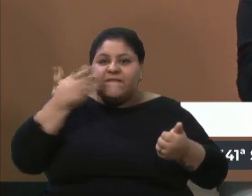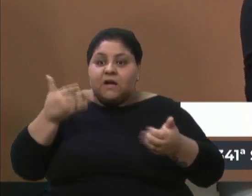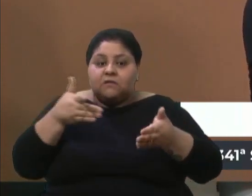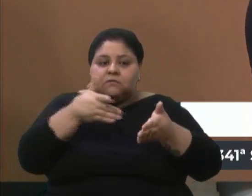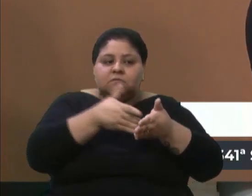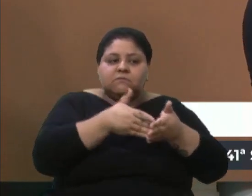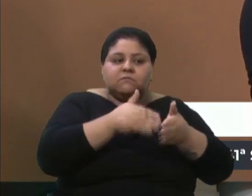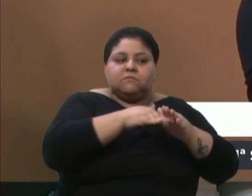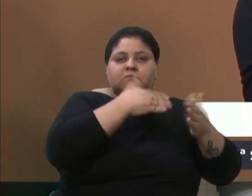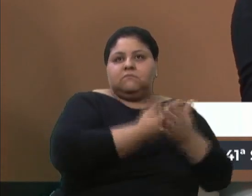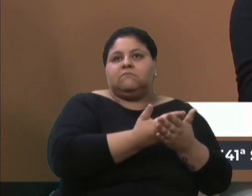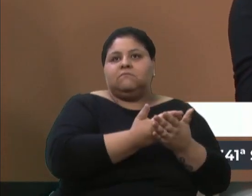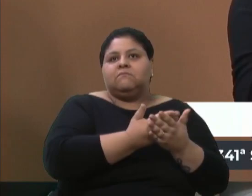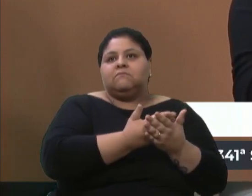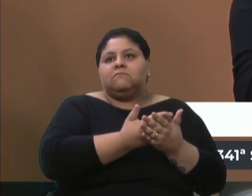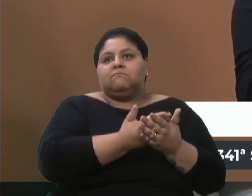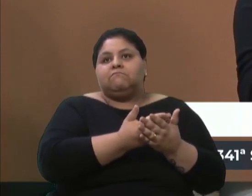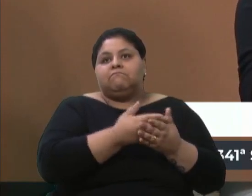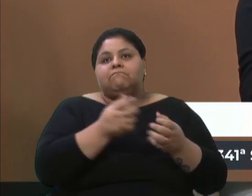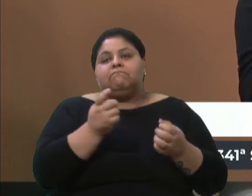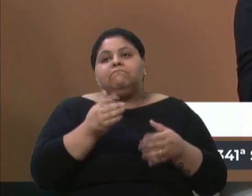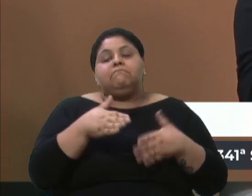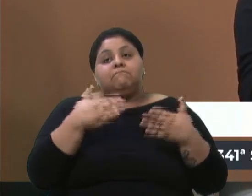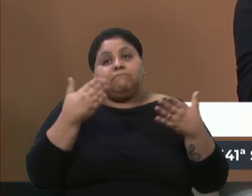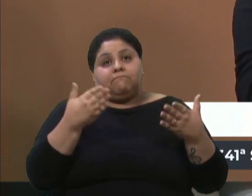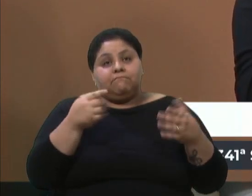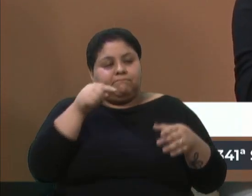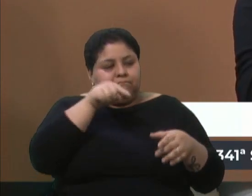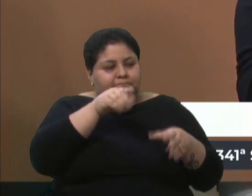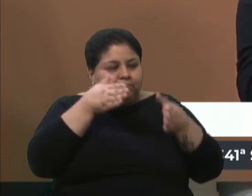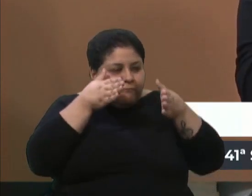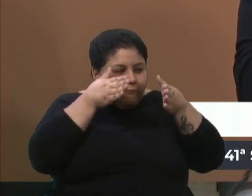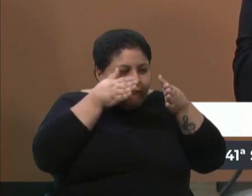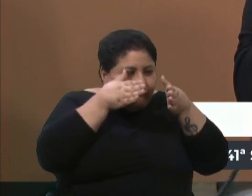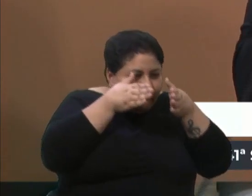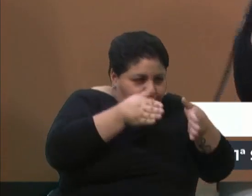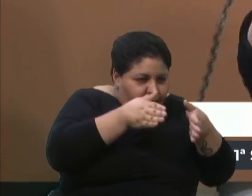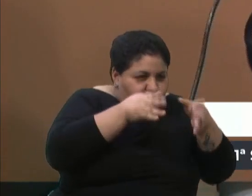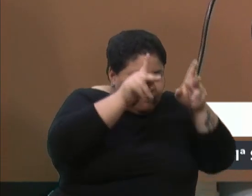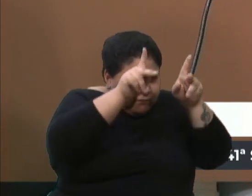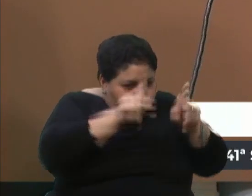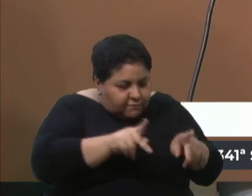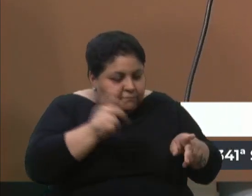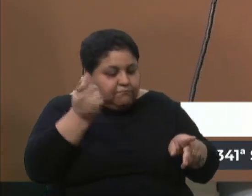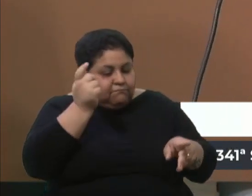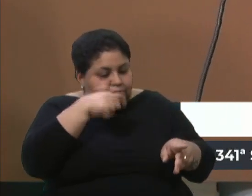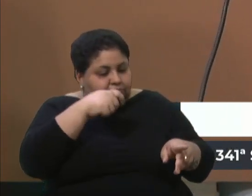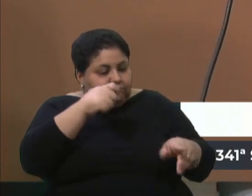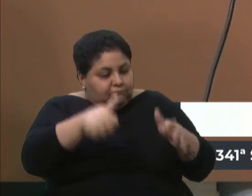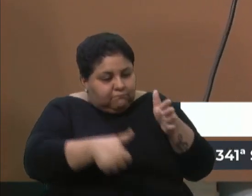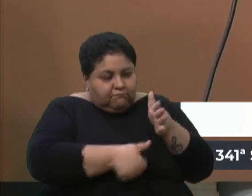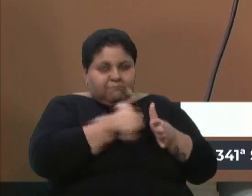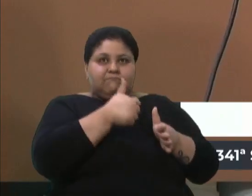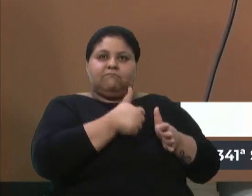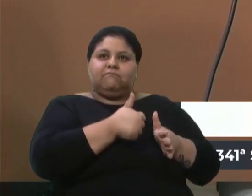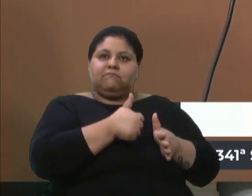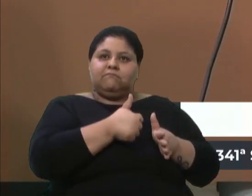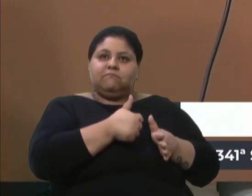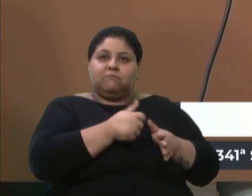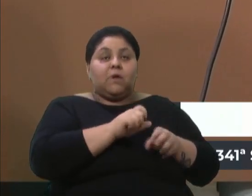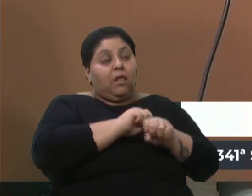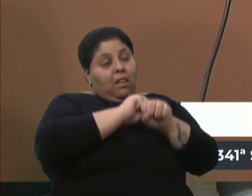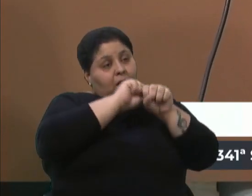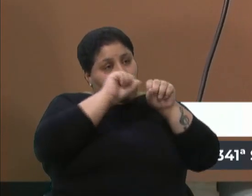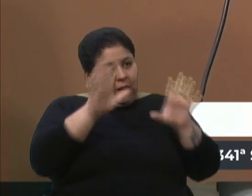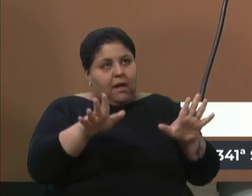nessas pessoas que nós precisamos tentar melhorar. Claro, de preferência,